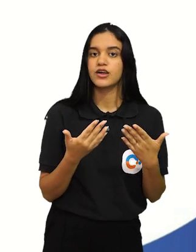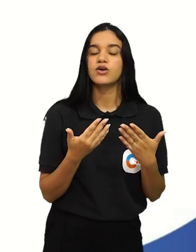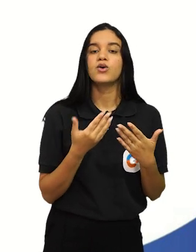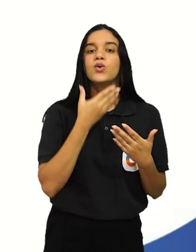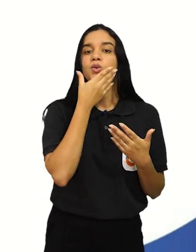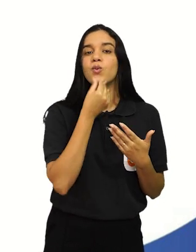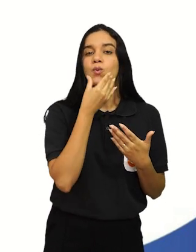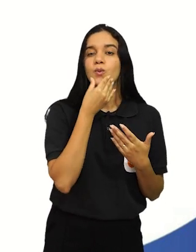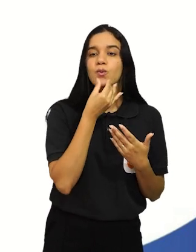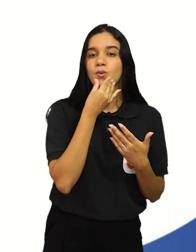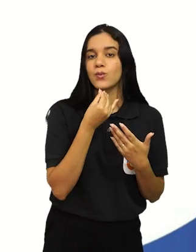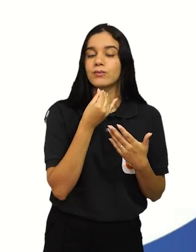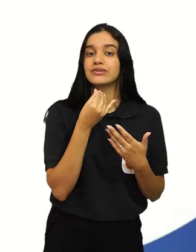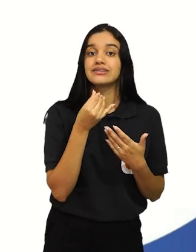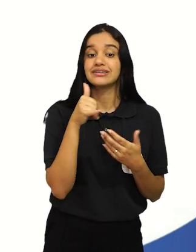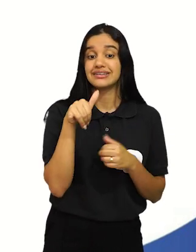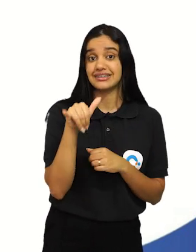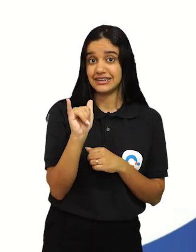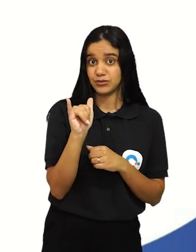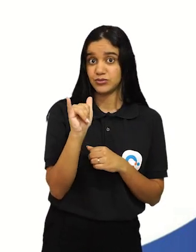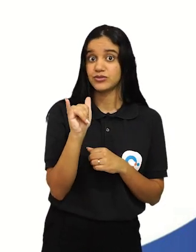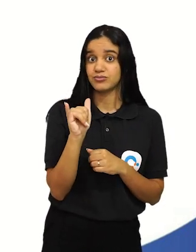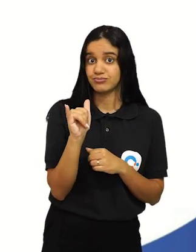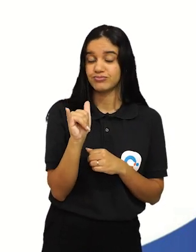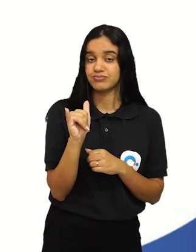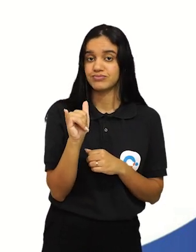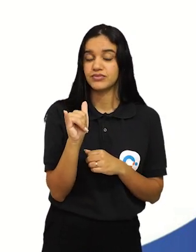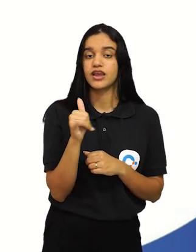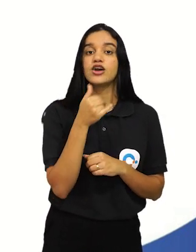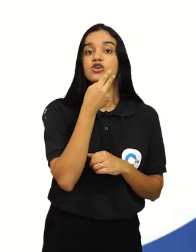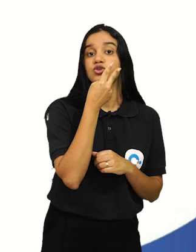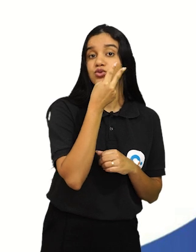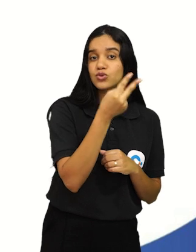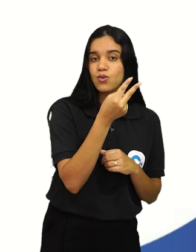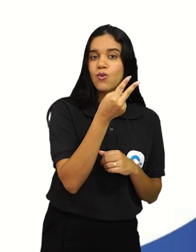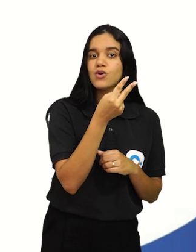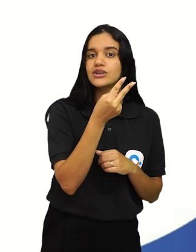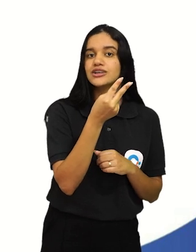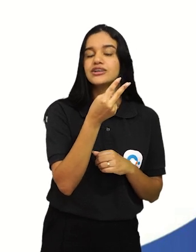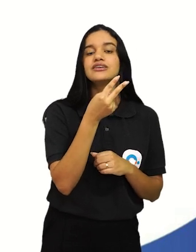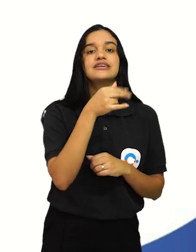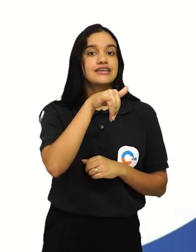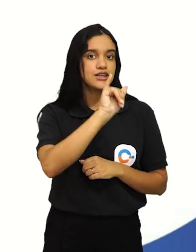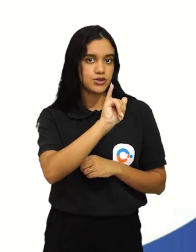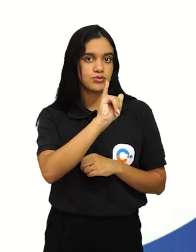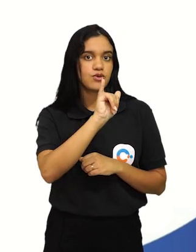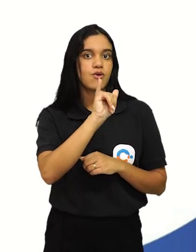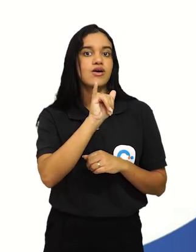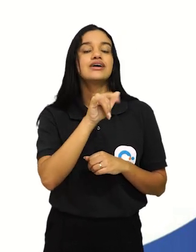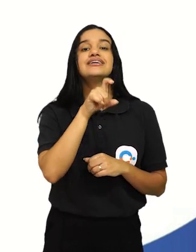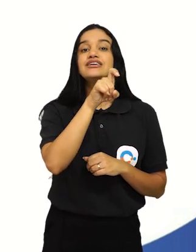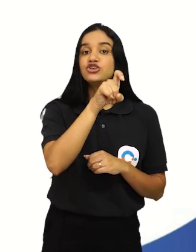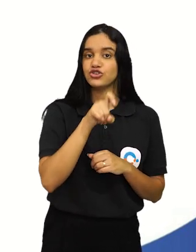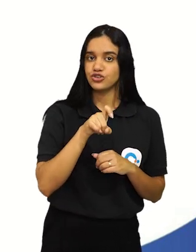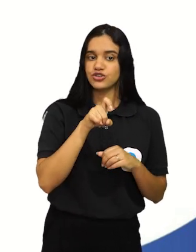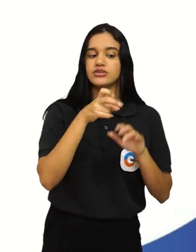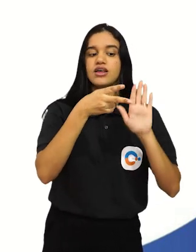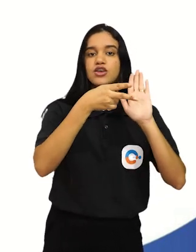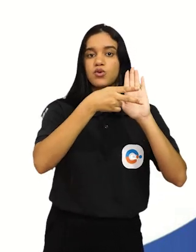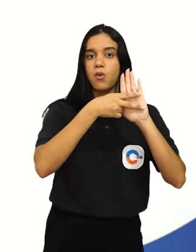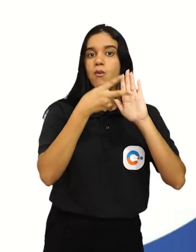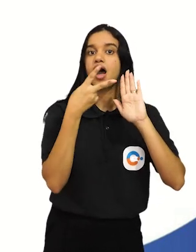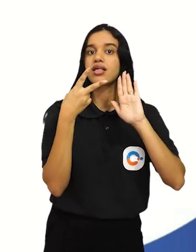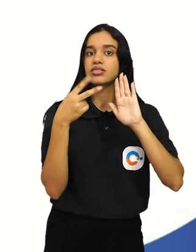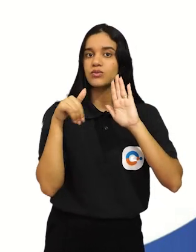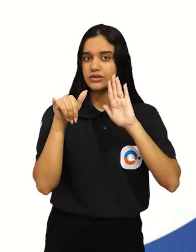de homens vai ficar aí o y e aí ficam 2 y x iG 2